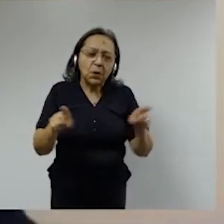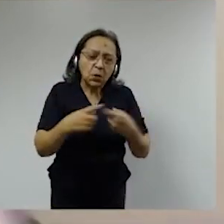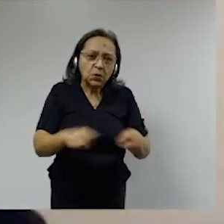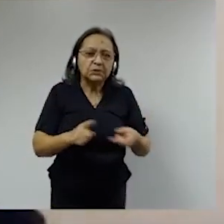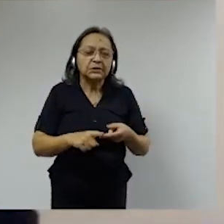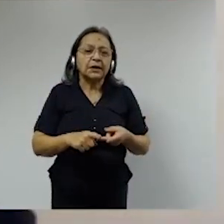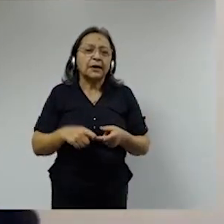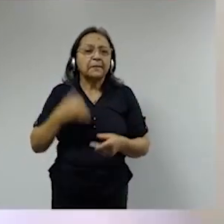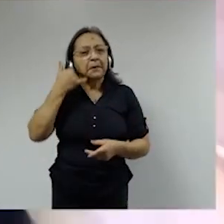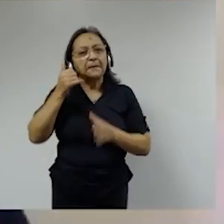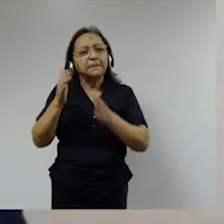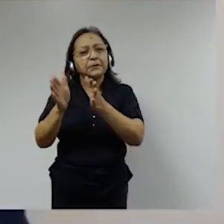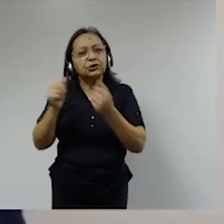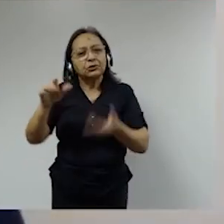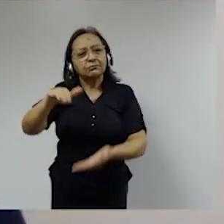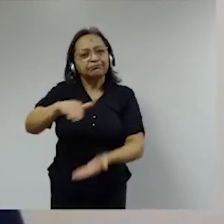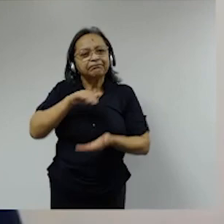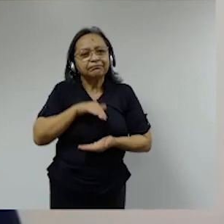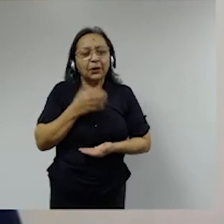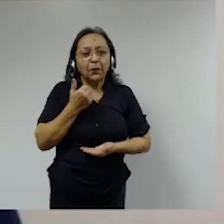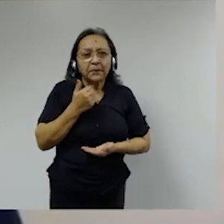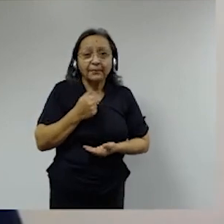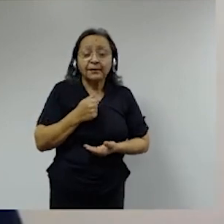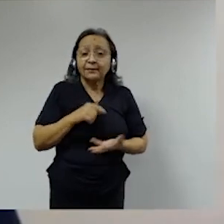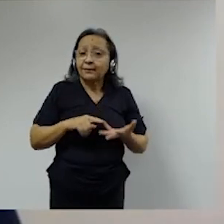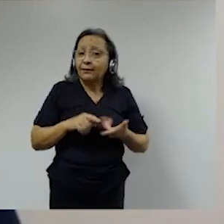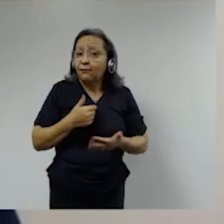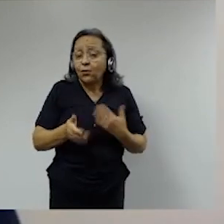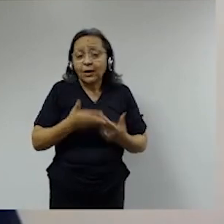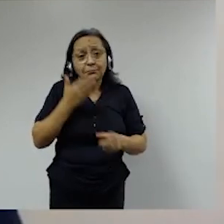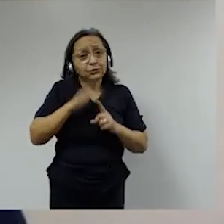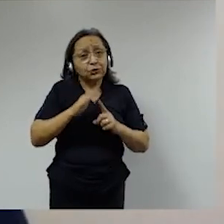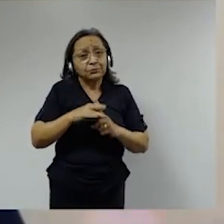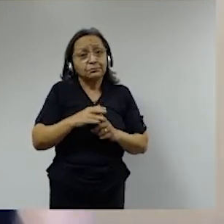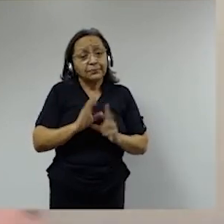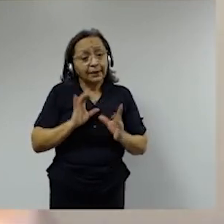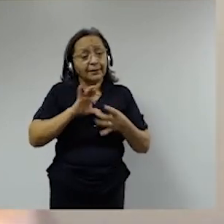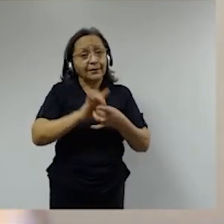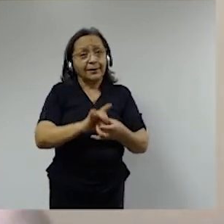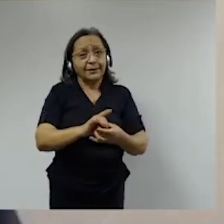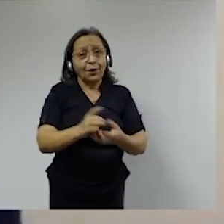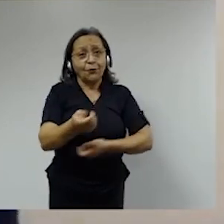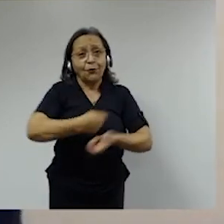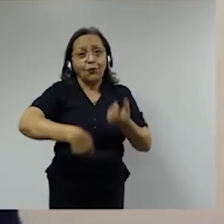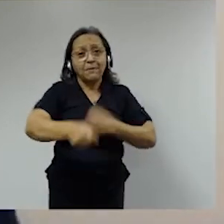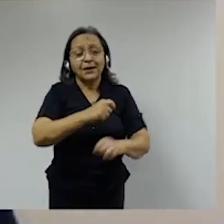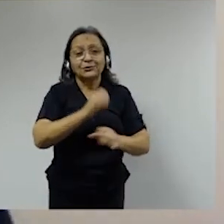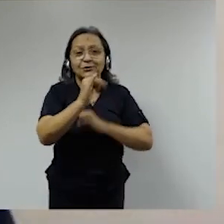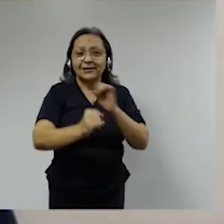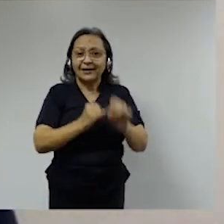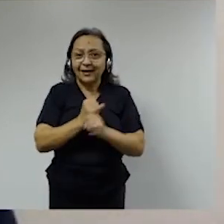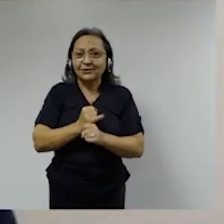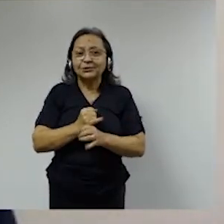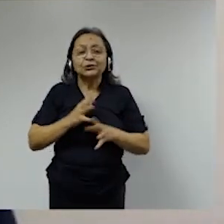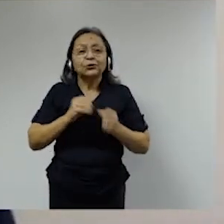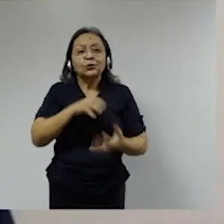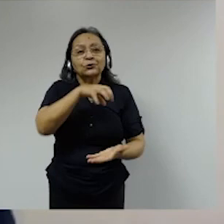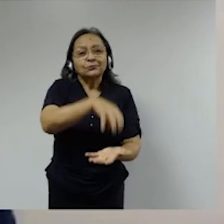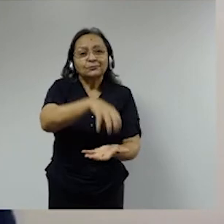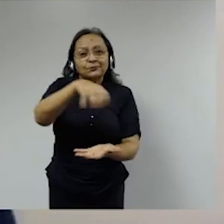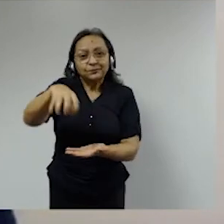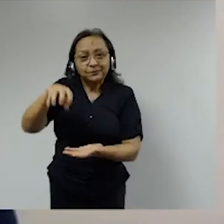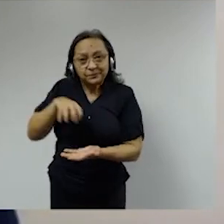de alimentação, tem todas as atividades relacionadas ao comércio eletrônico. Dos setores do comércio eletrônico com